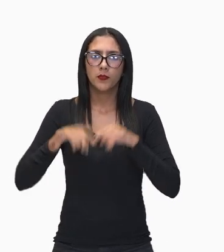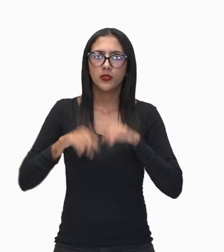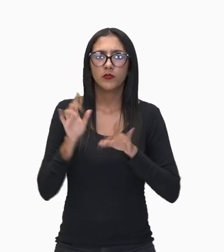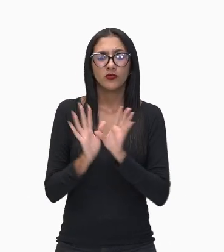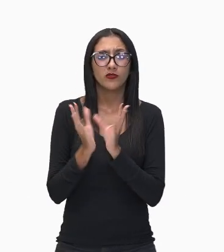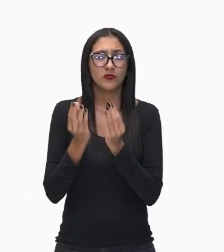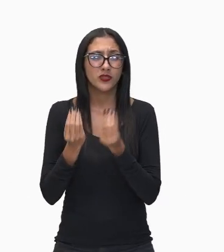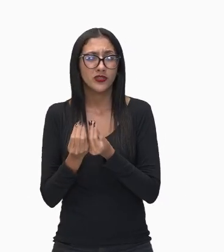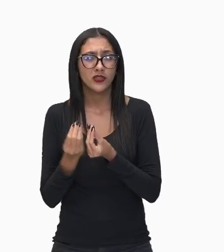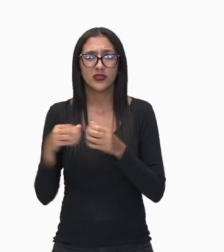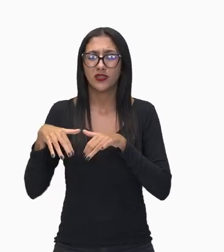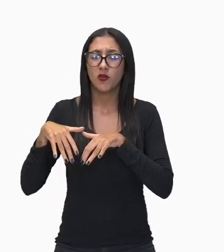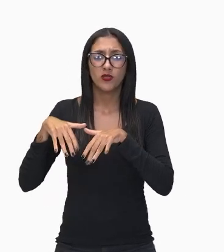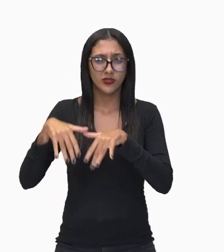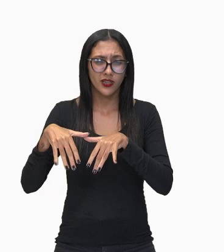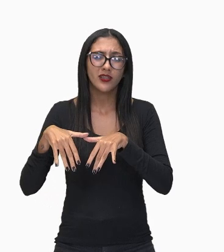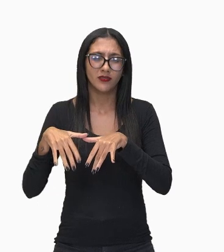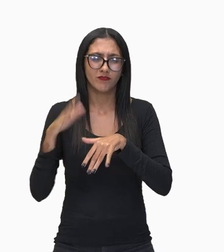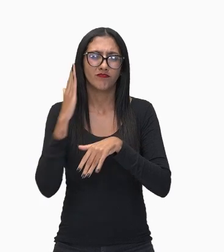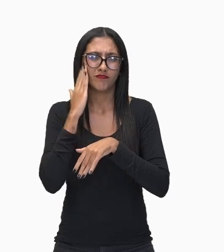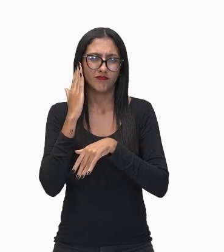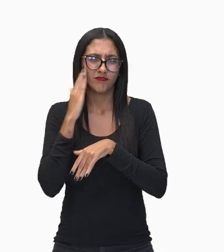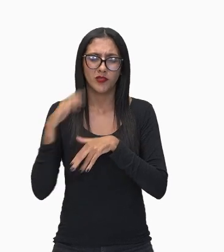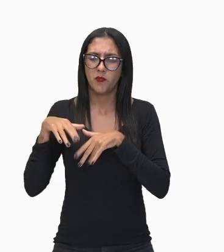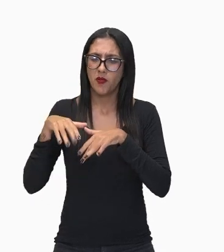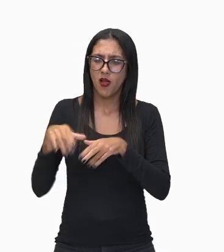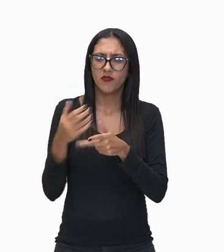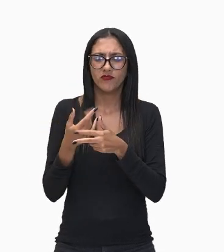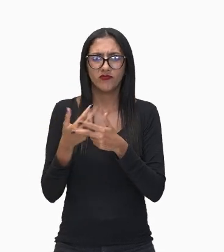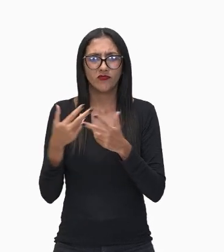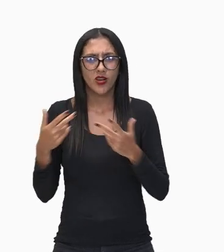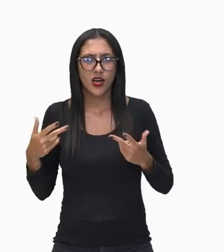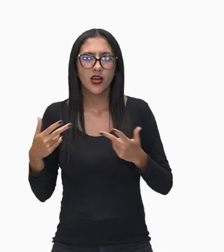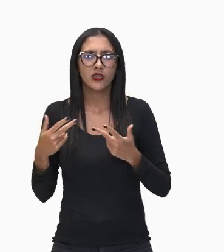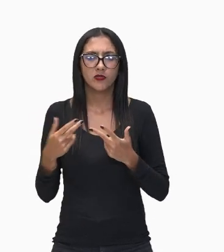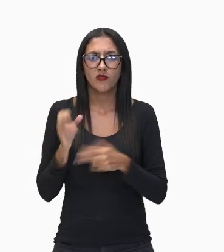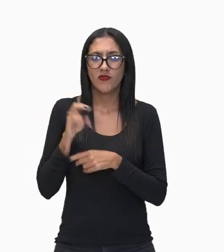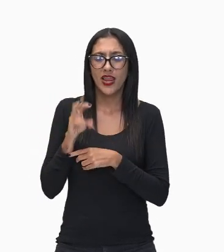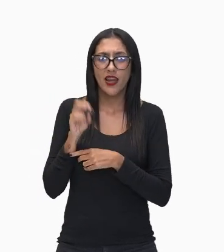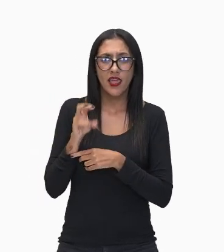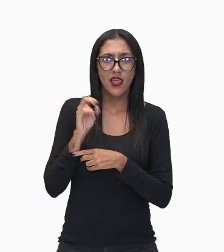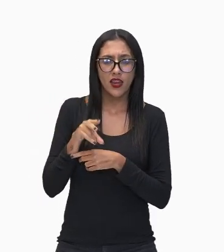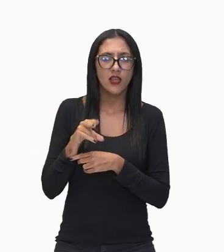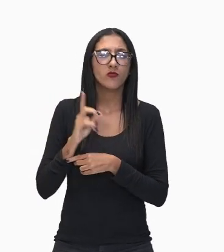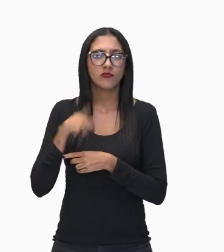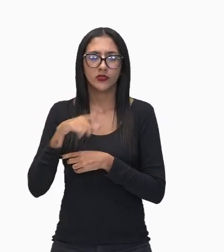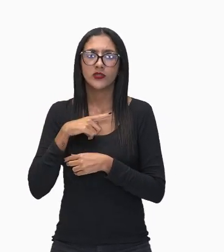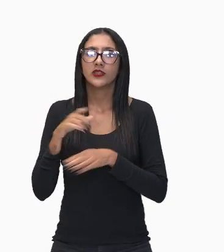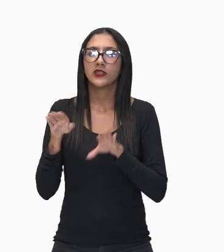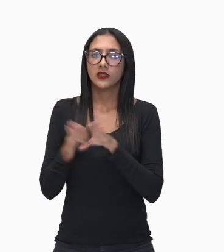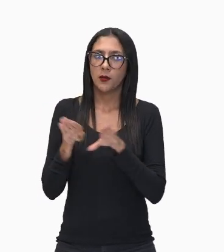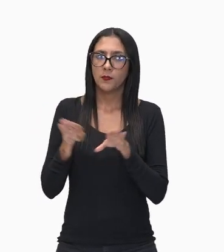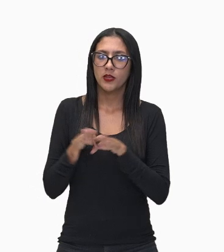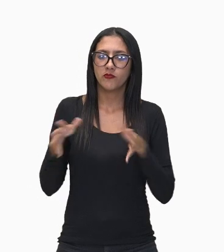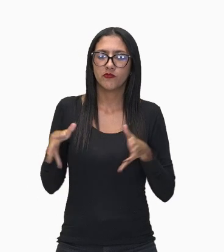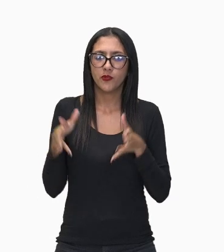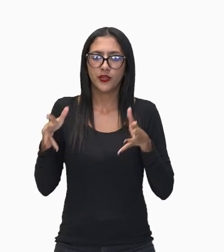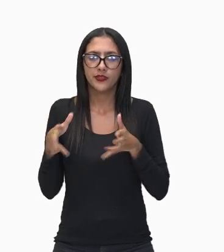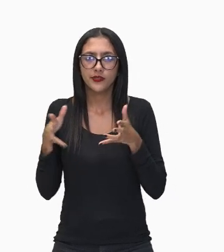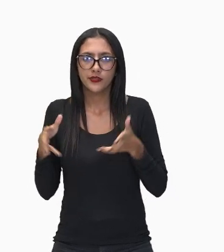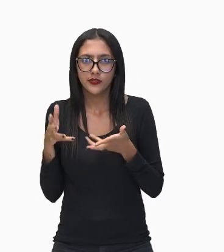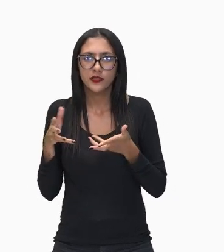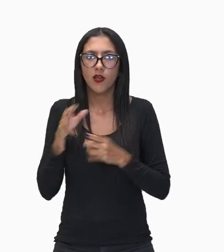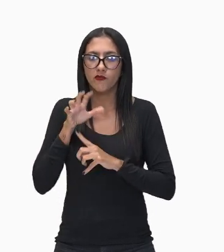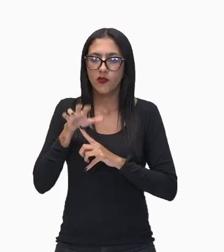de agrotóxicos, de fertilizantes e de pesticidas, que também vão contribuir aí, né, para a contaminação